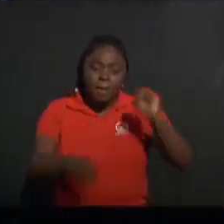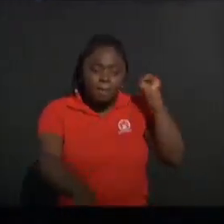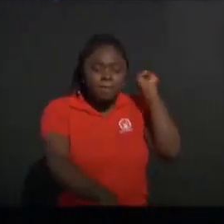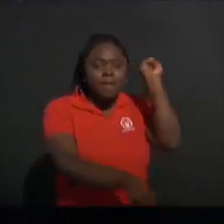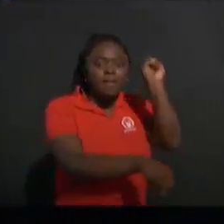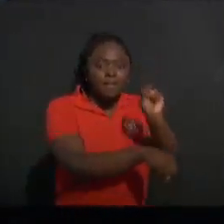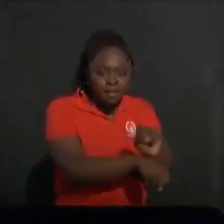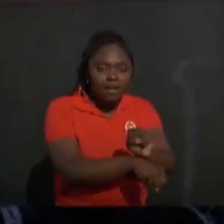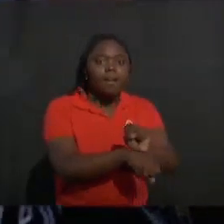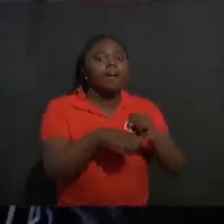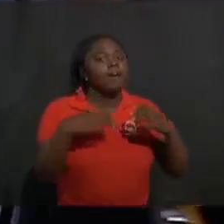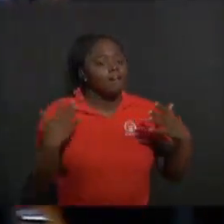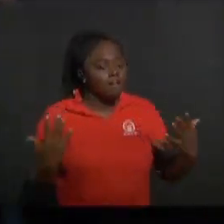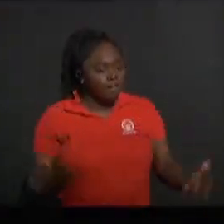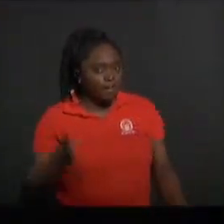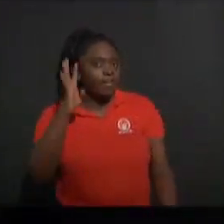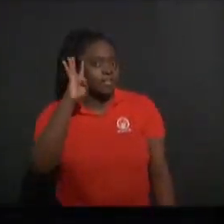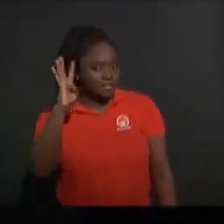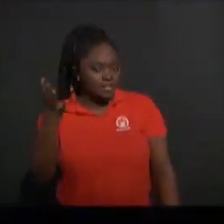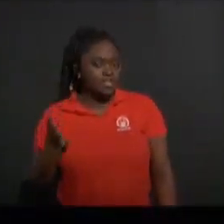ódio. Isso que resolve.